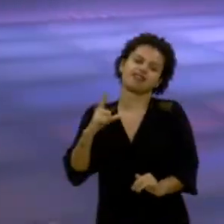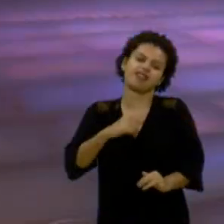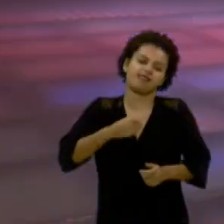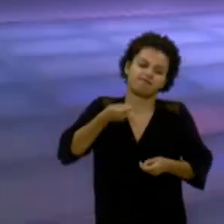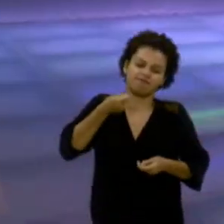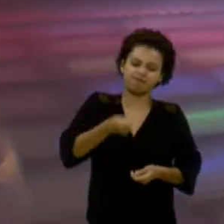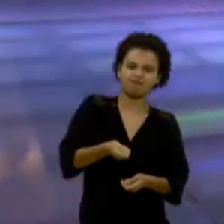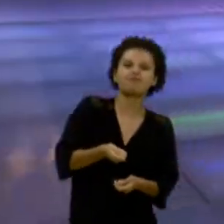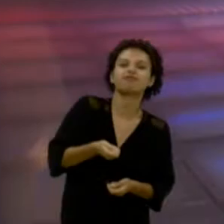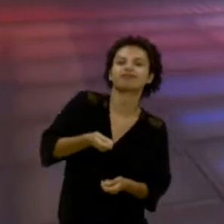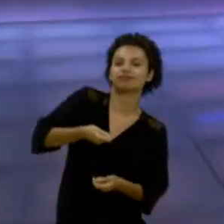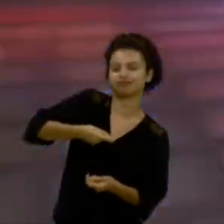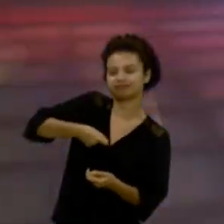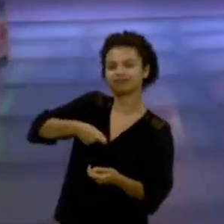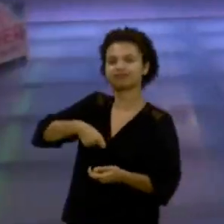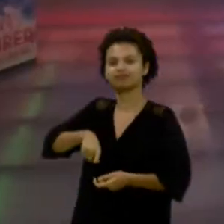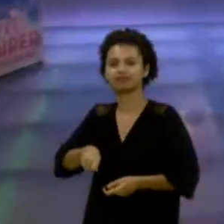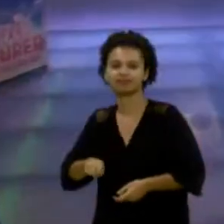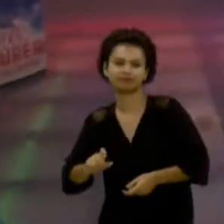atitude,